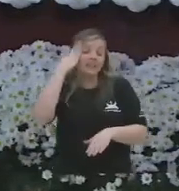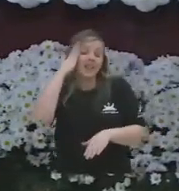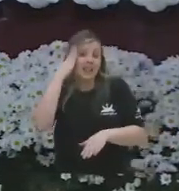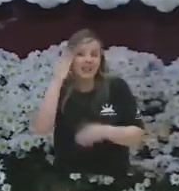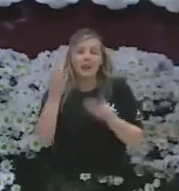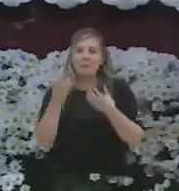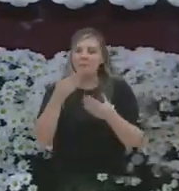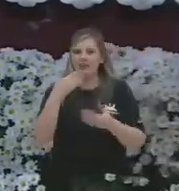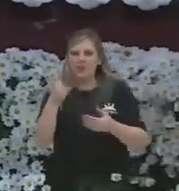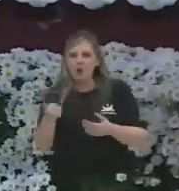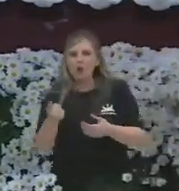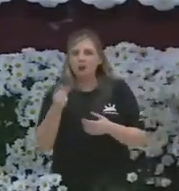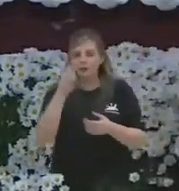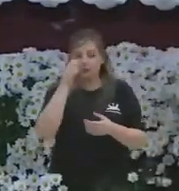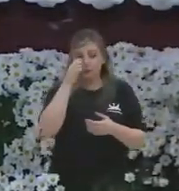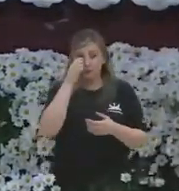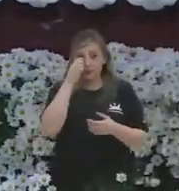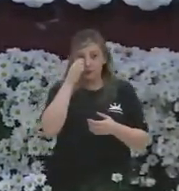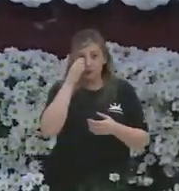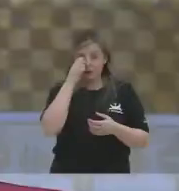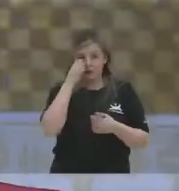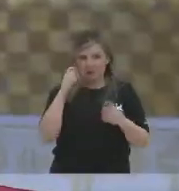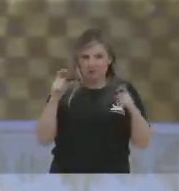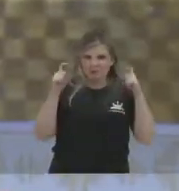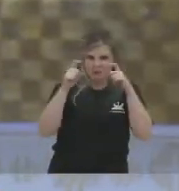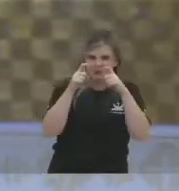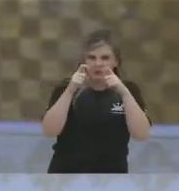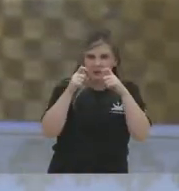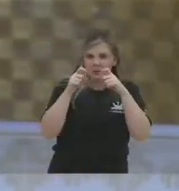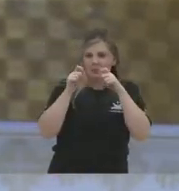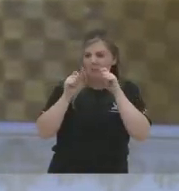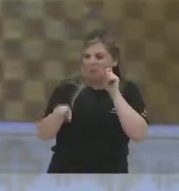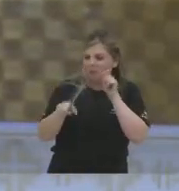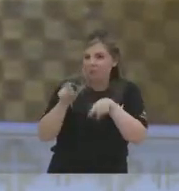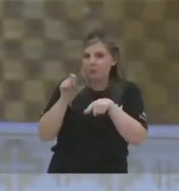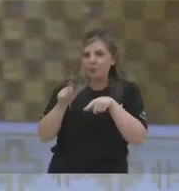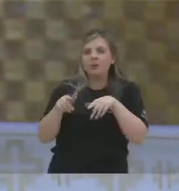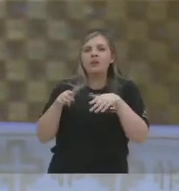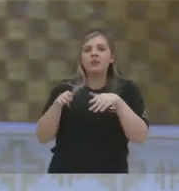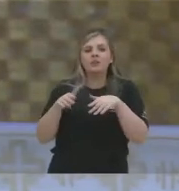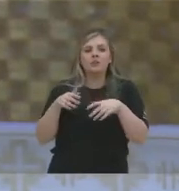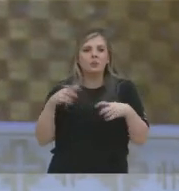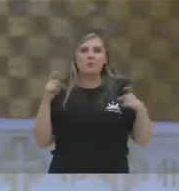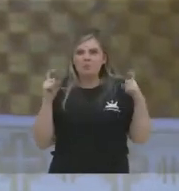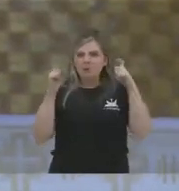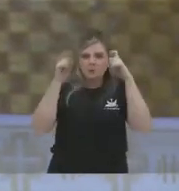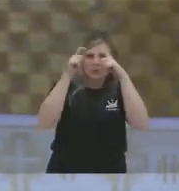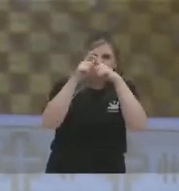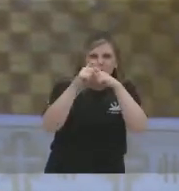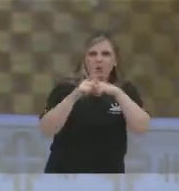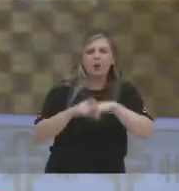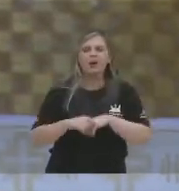faz descarregar raivas, me faz descarregar preocupações. Mas eu tenho